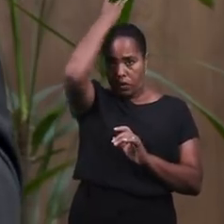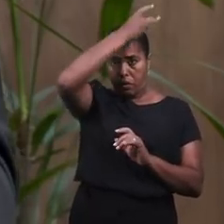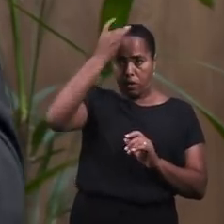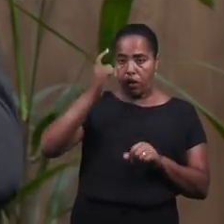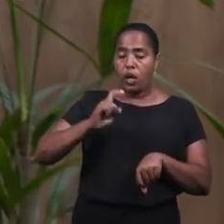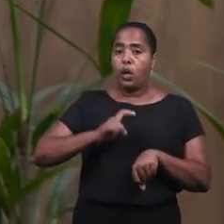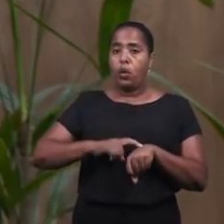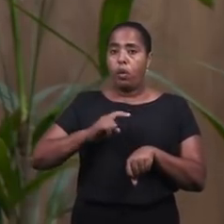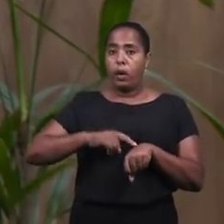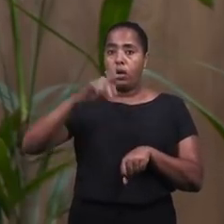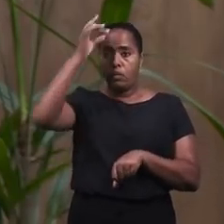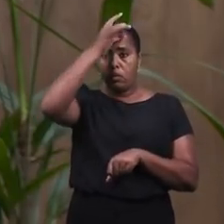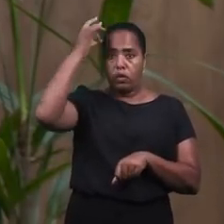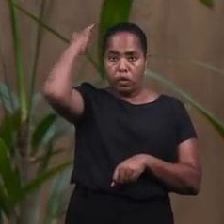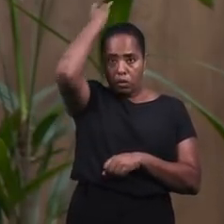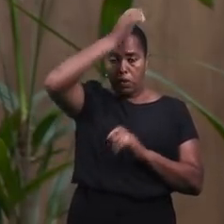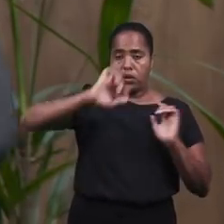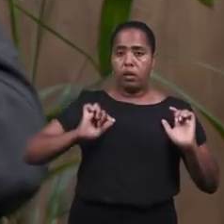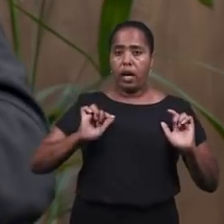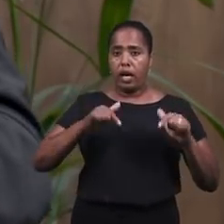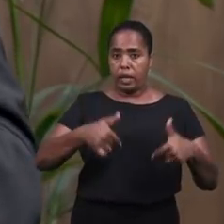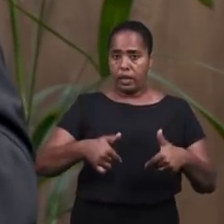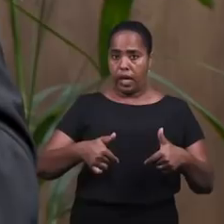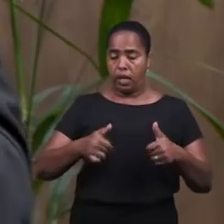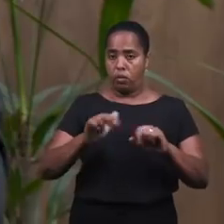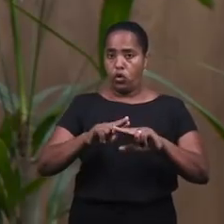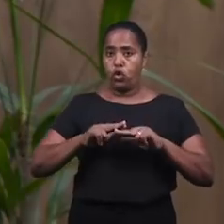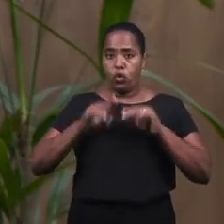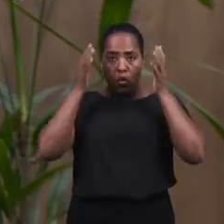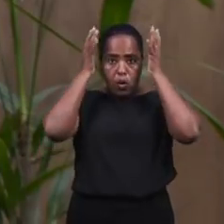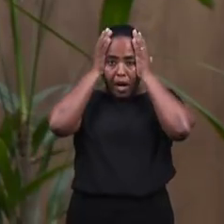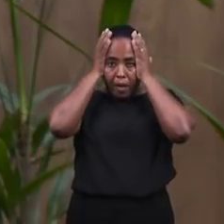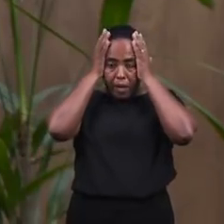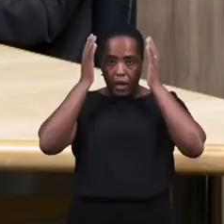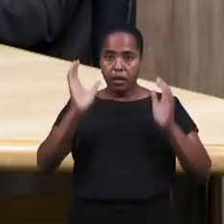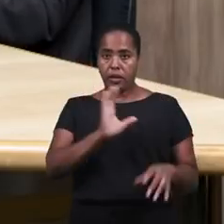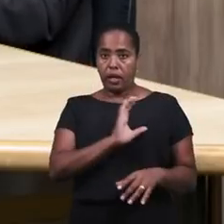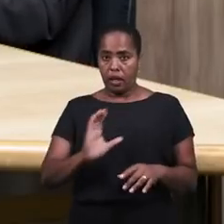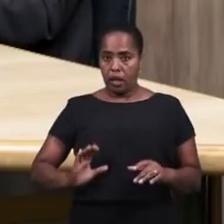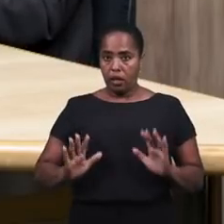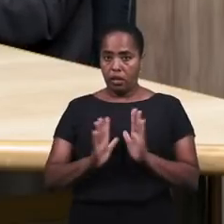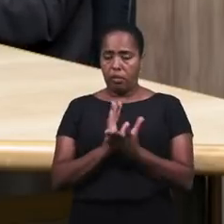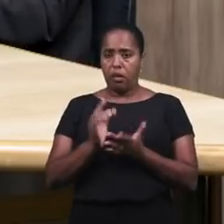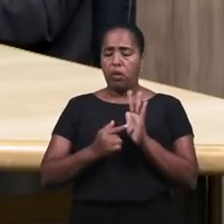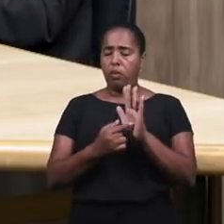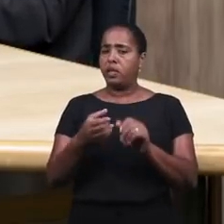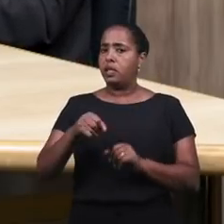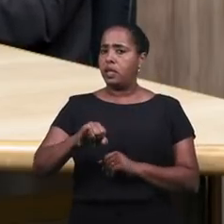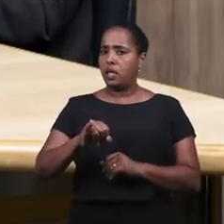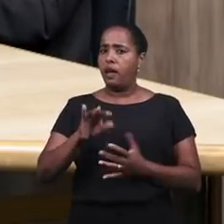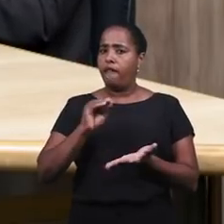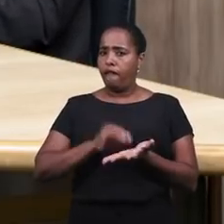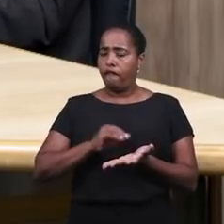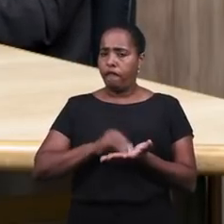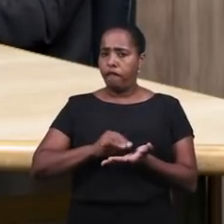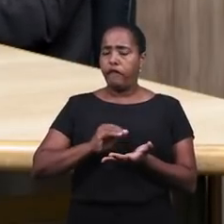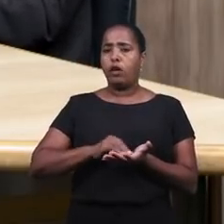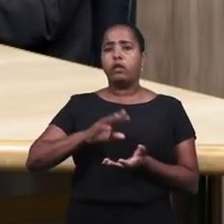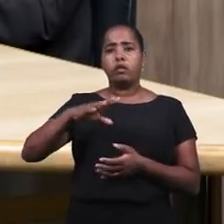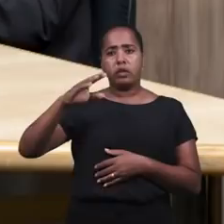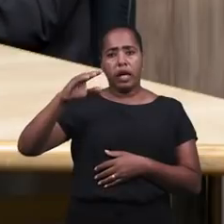Santo, e quando o Espírito Santo opera, o cabeça é Cristo, diz a Bíblia. Então, se não tiver sabedoria e discernimento, é